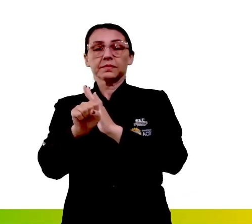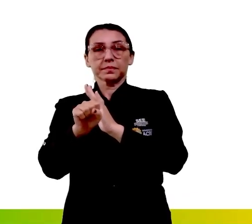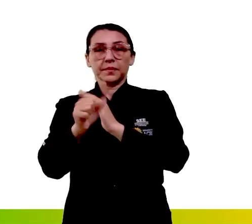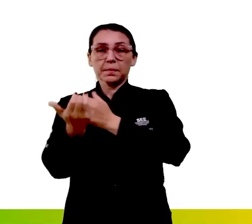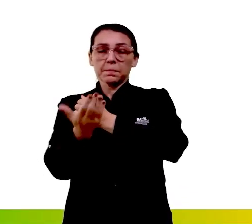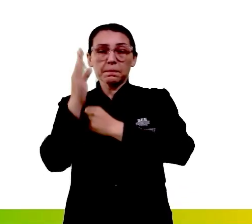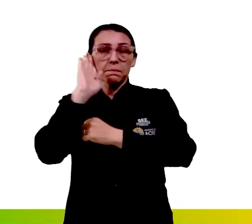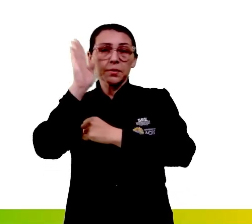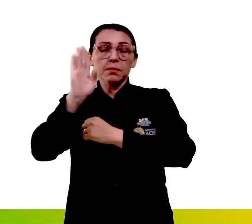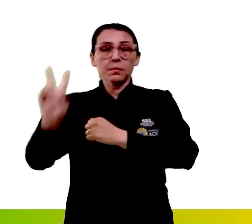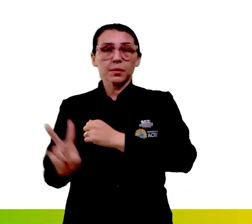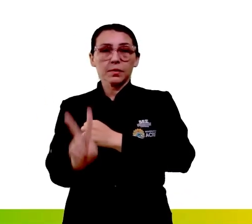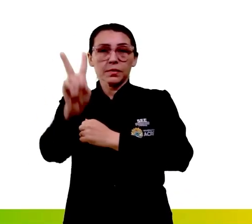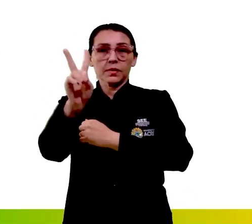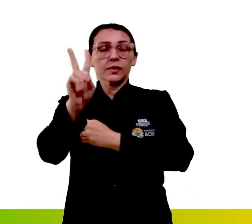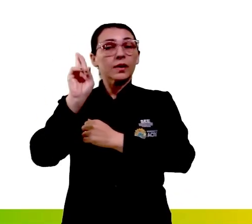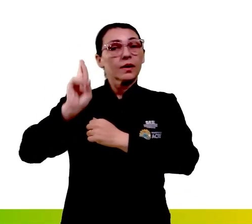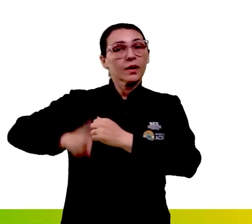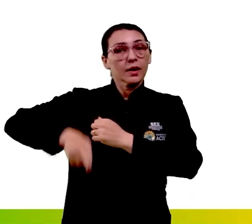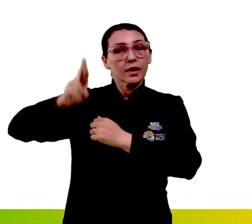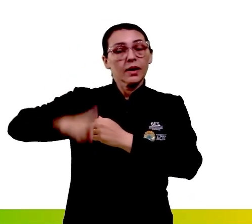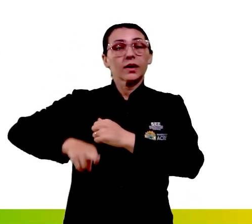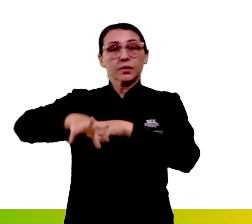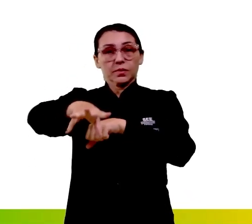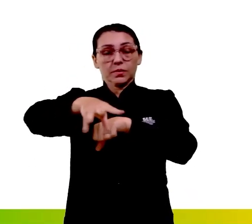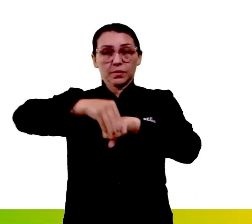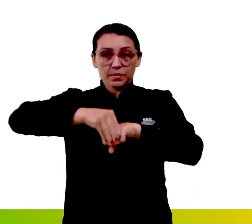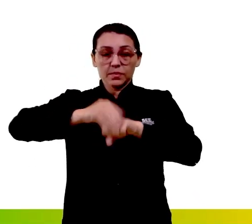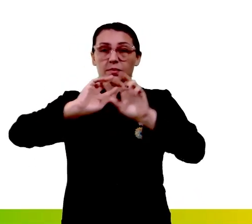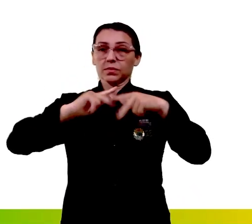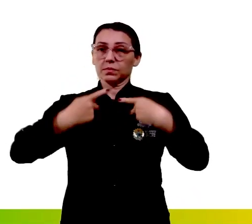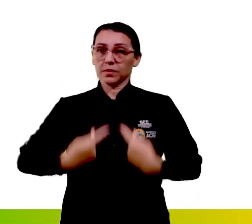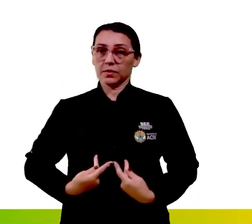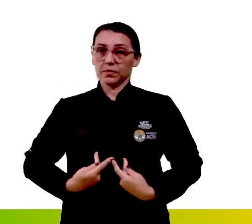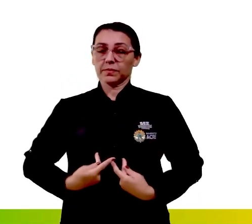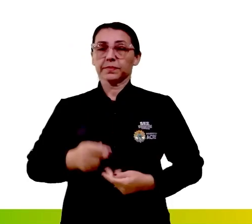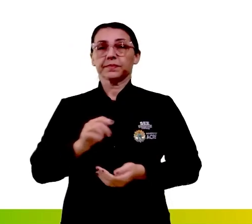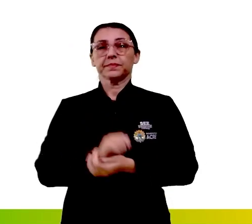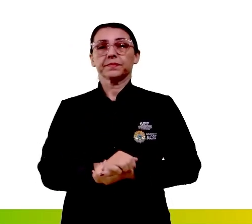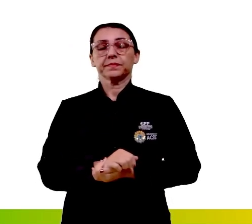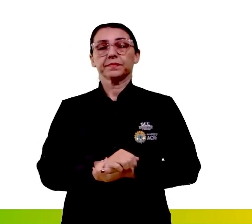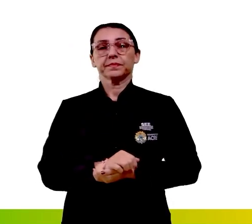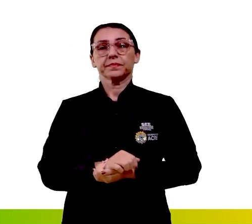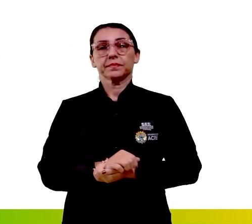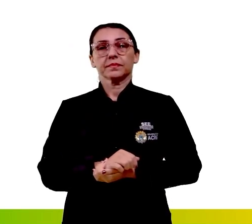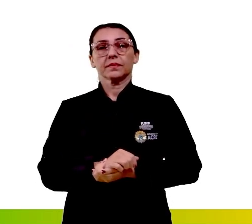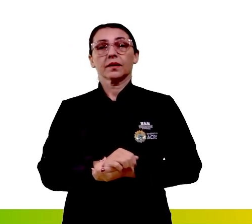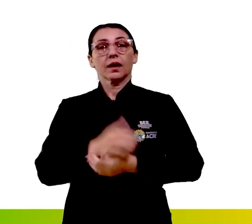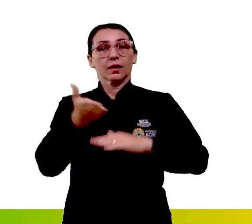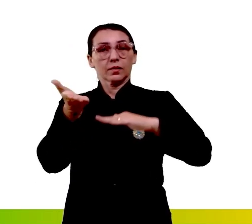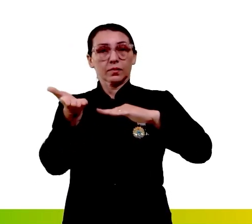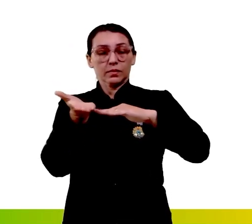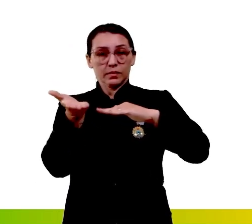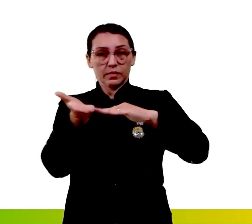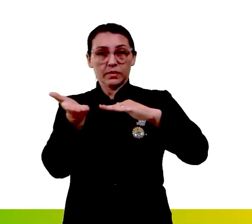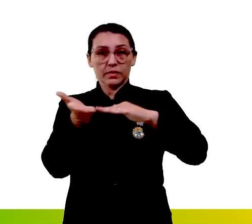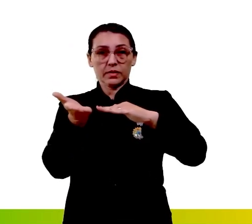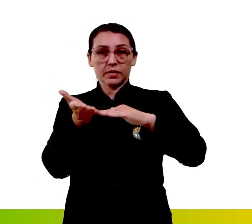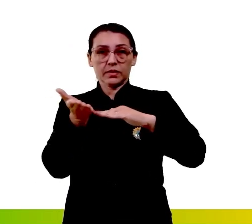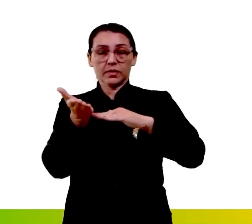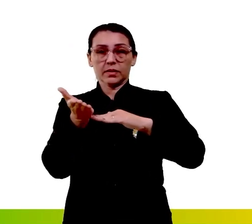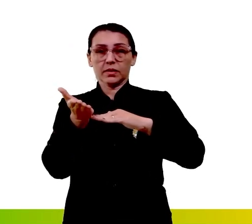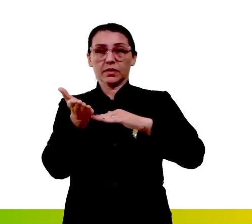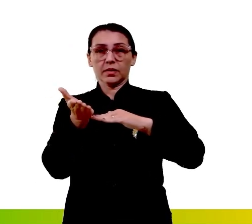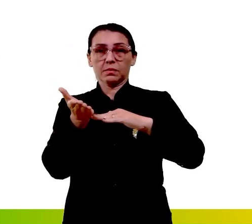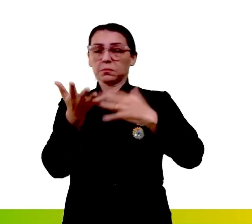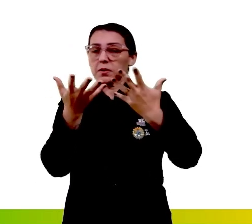marcada pela valorização da razão e do conhecimento humano. A contemporânea questiona as